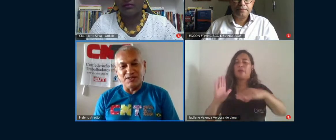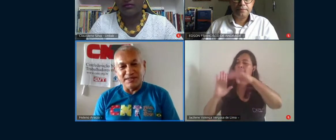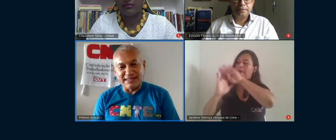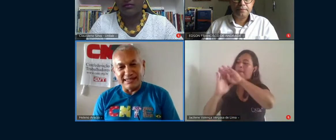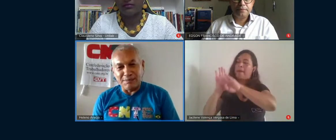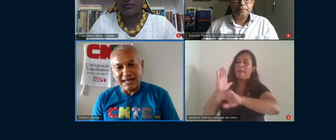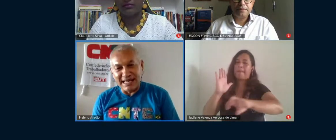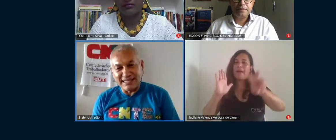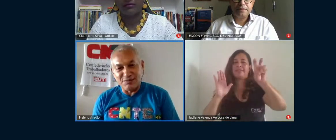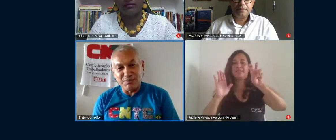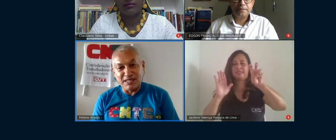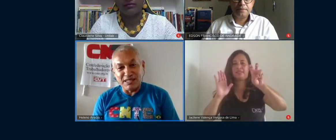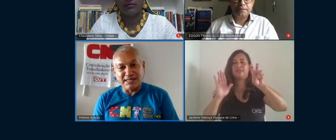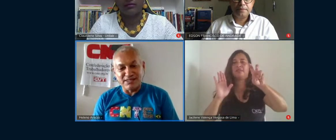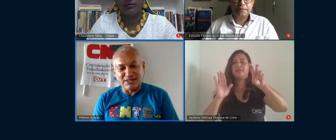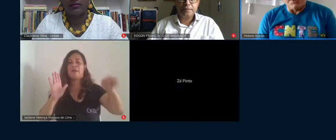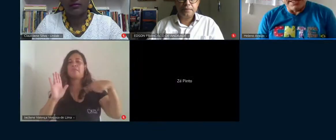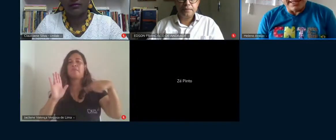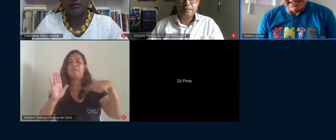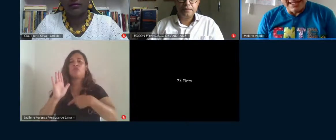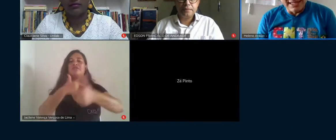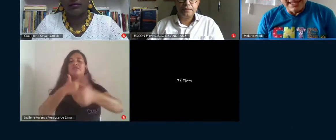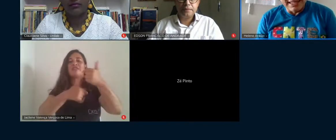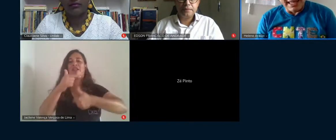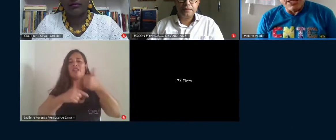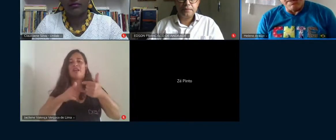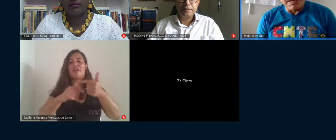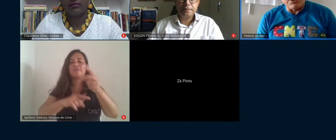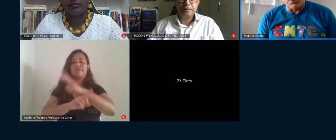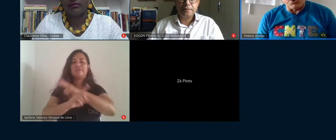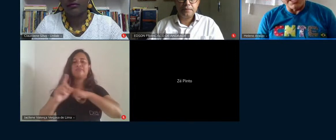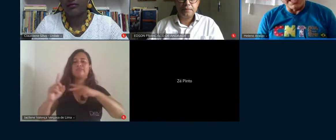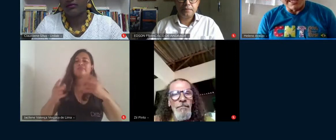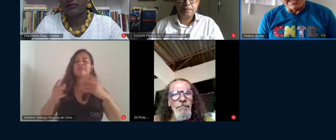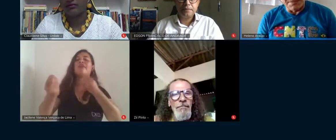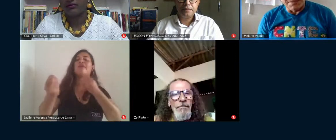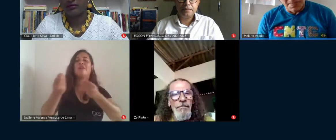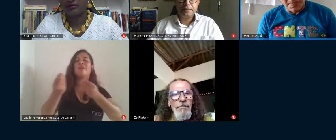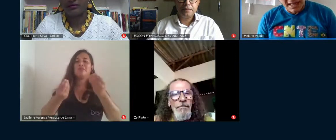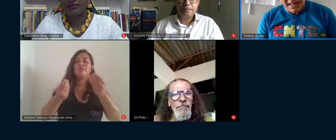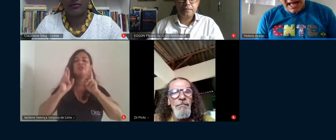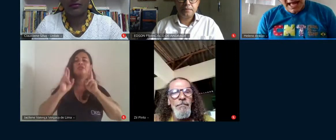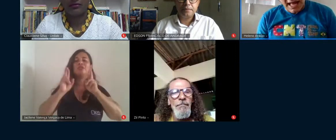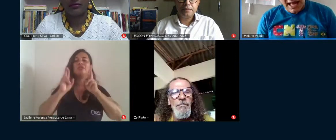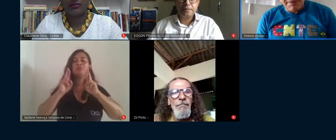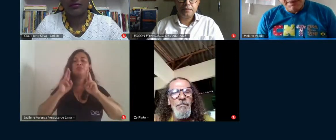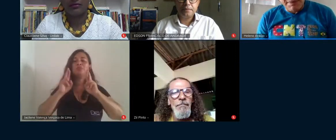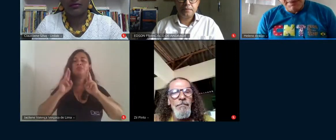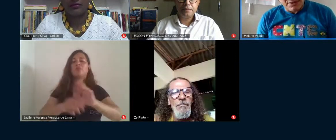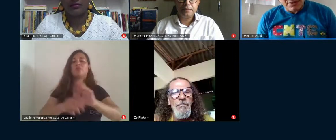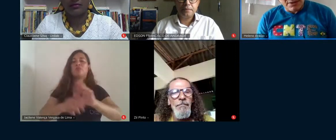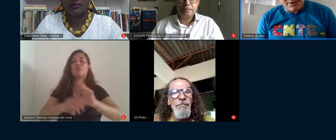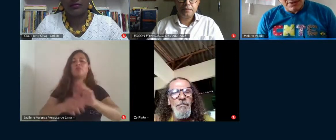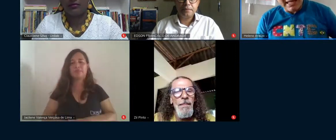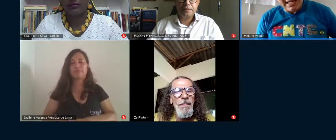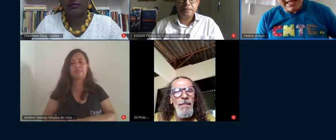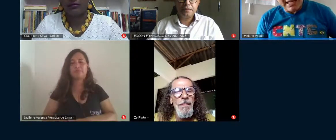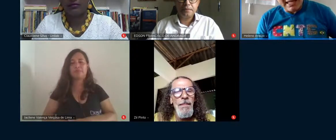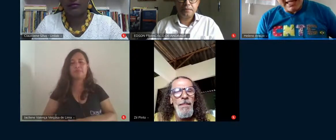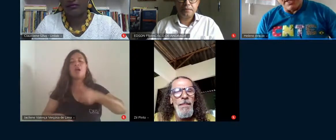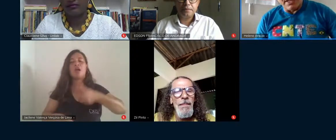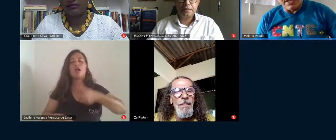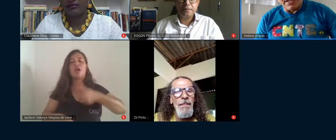para a gente trabalhar essas perspectivas esperançosas. A primeira, duas